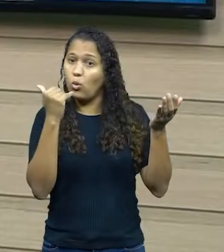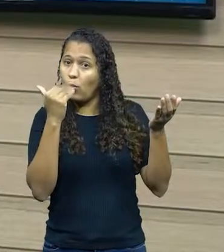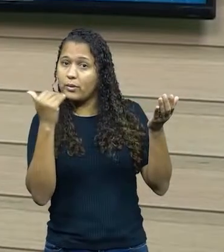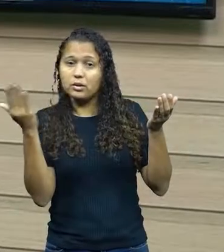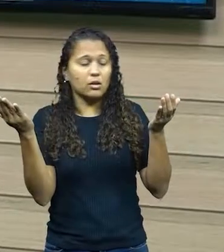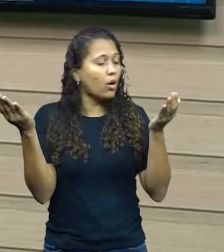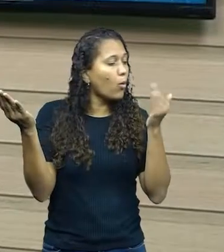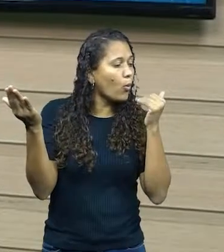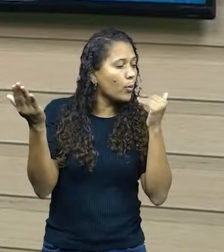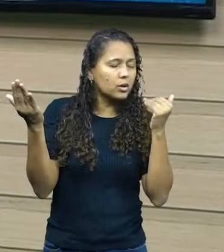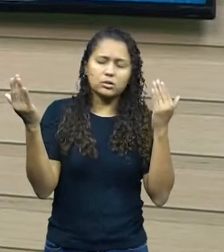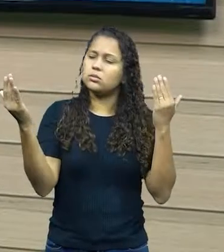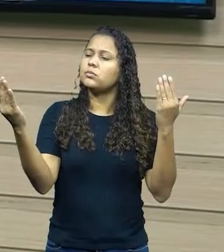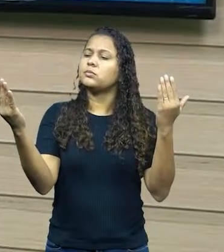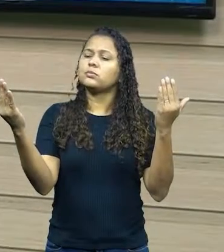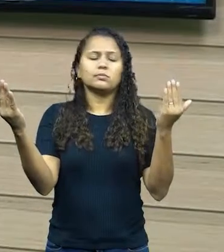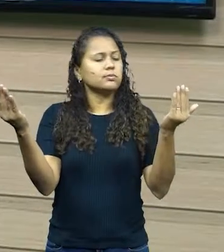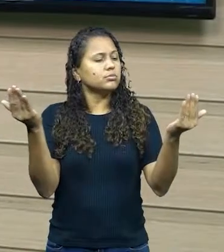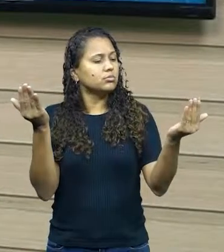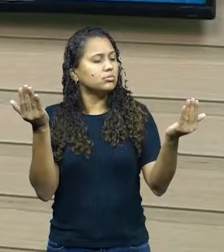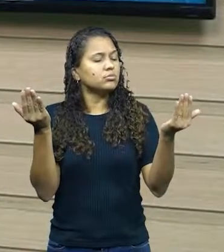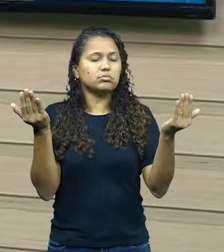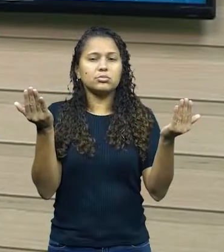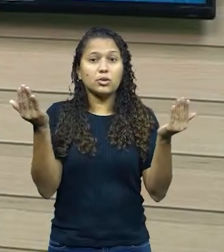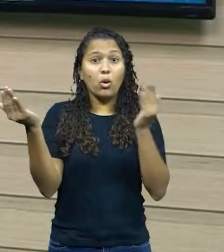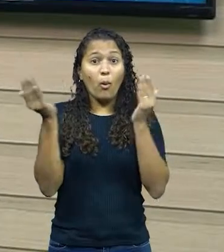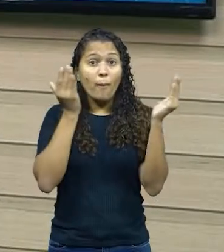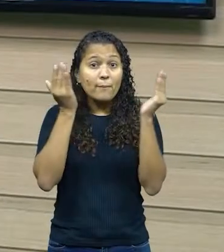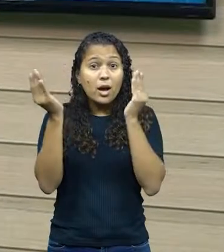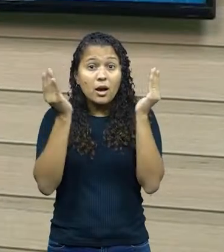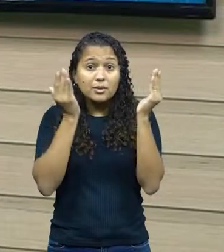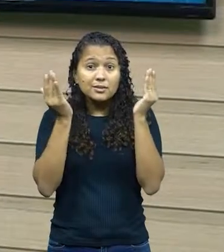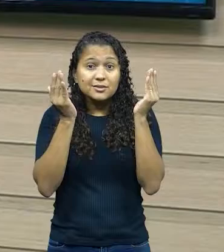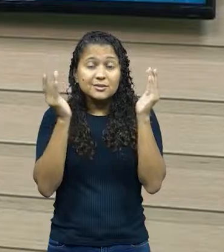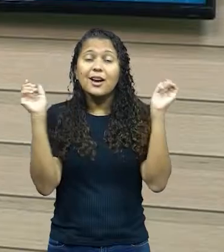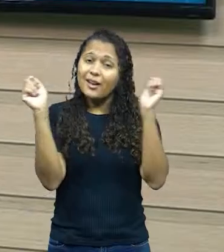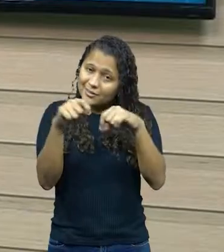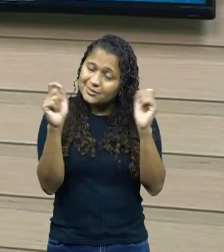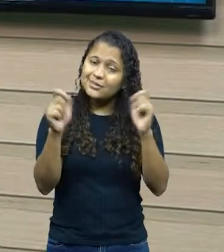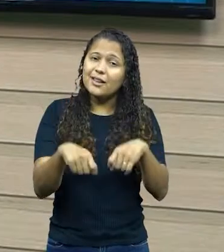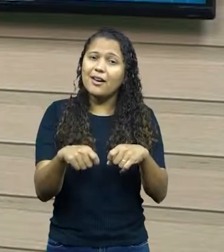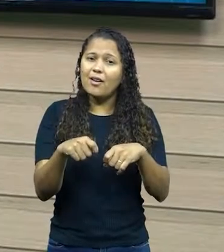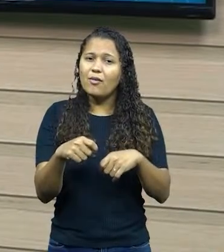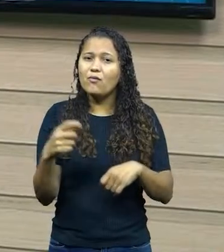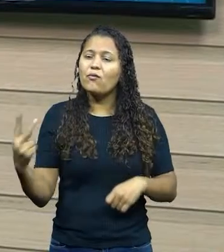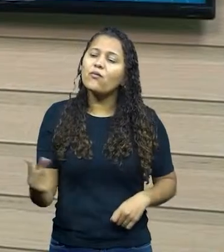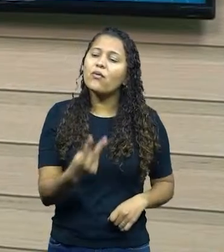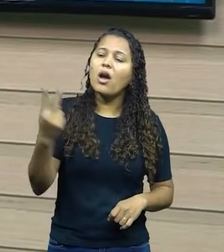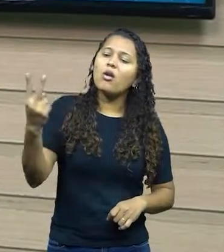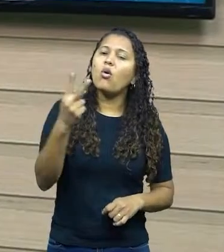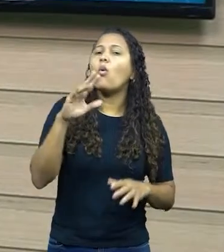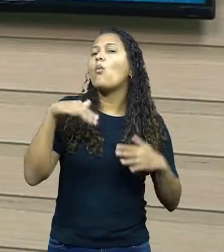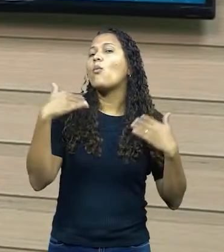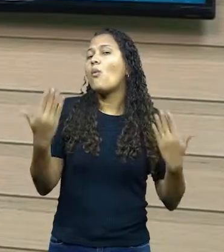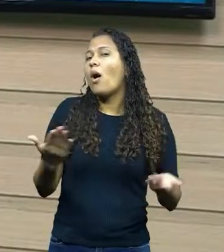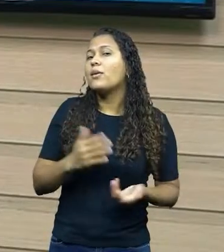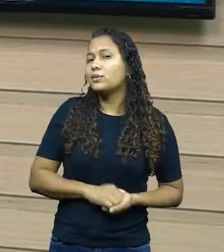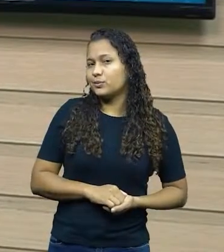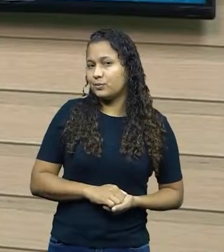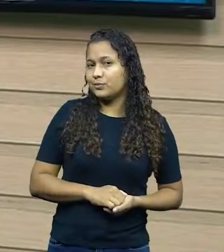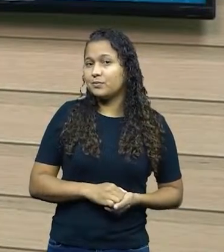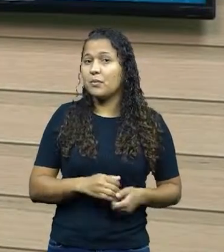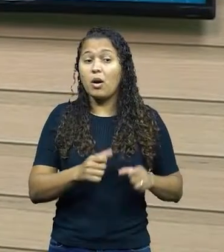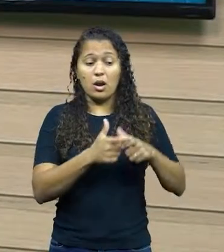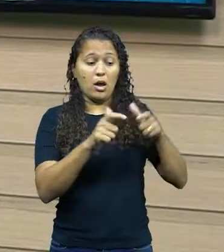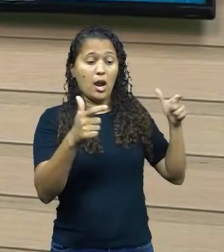aquele alimento que era menor com aquele alimento que era maior, e ali ele dava mais valor àquelas coisas que eram